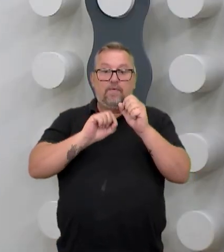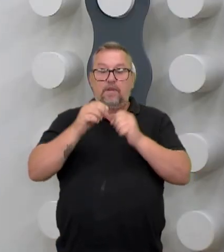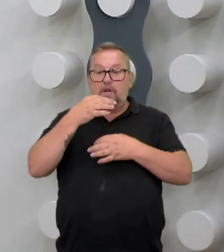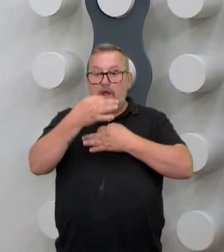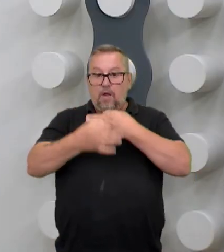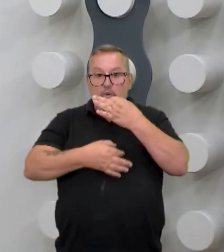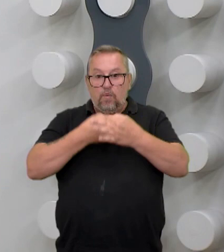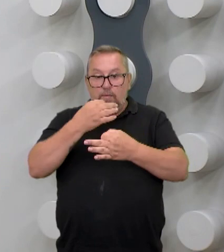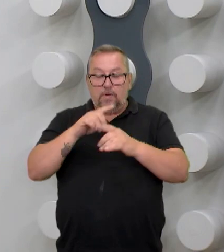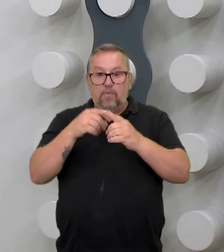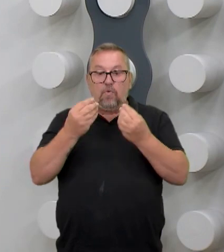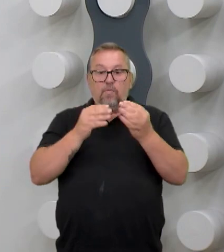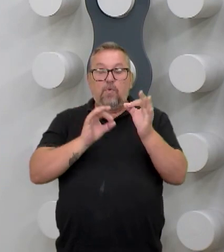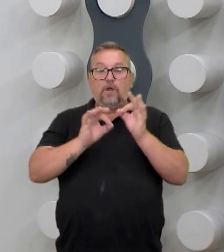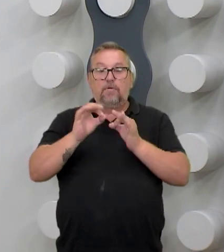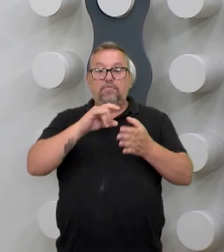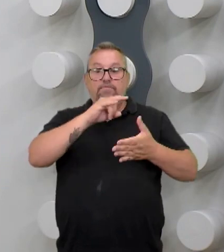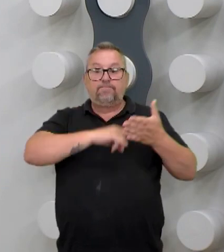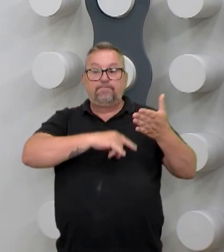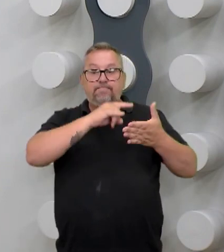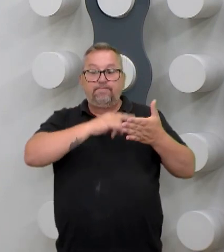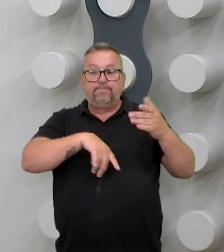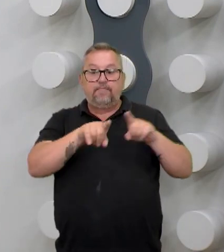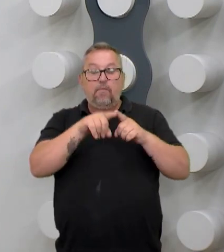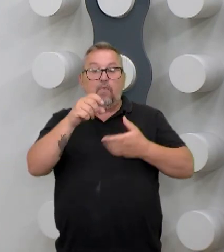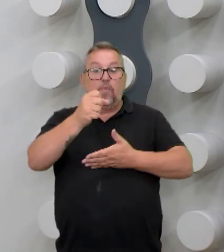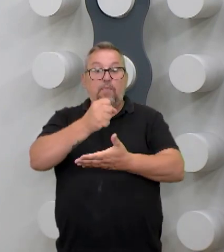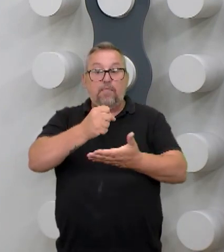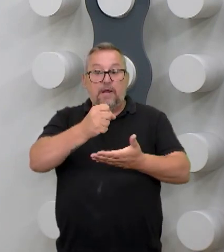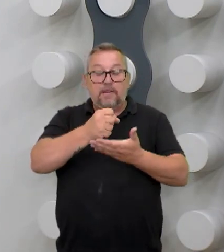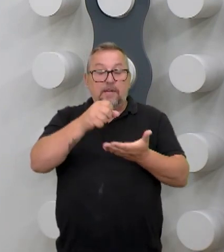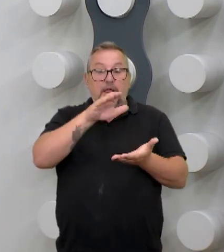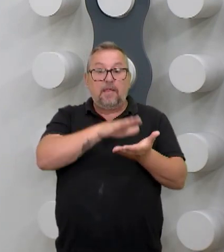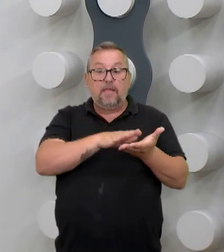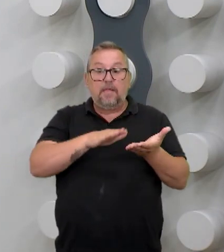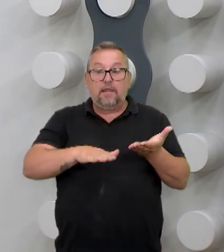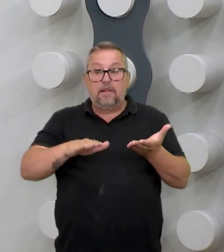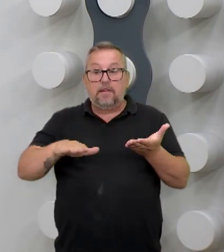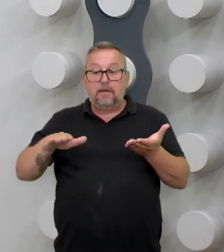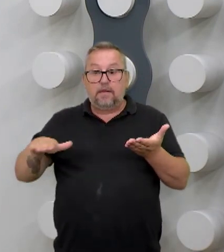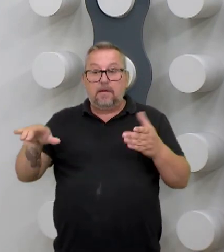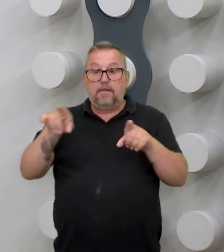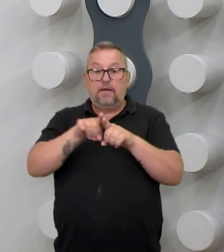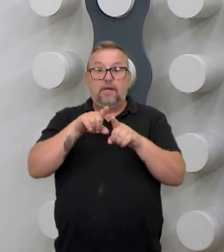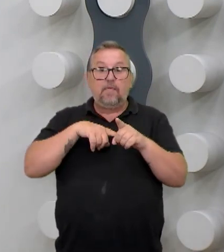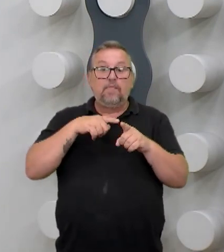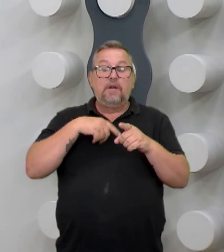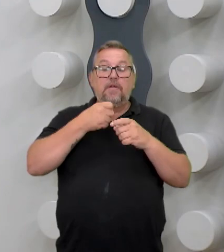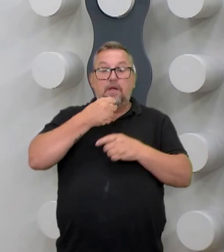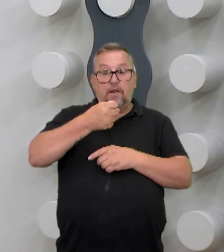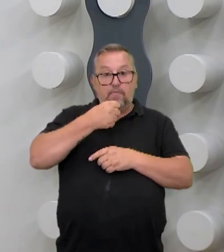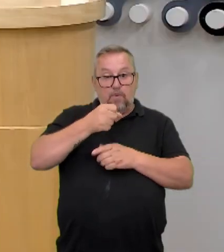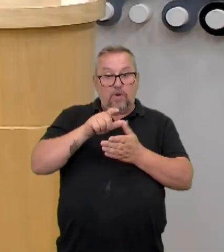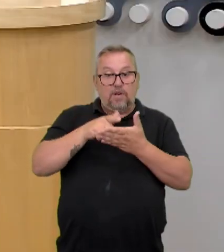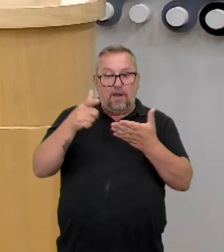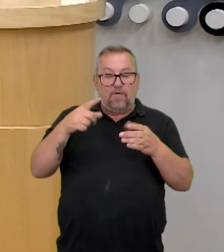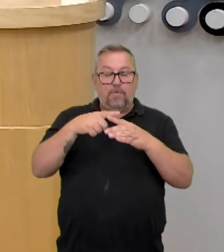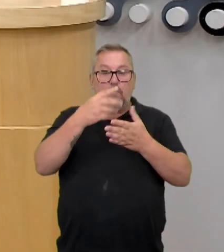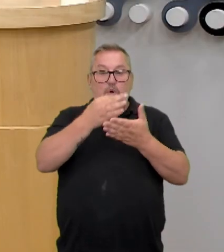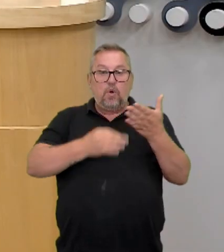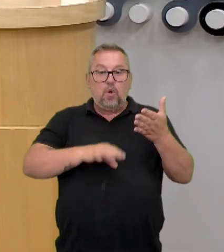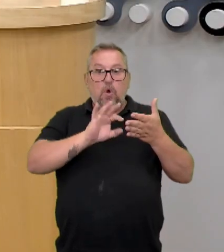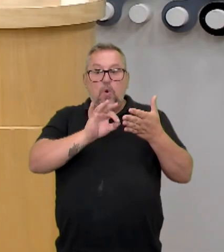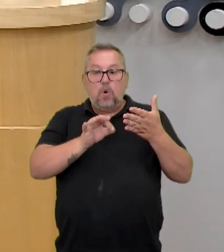argumentos, de como organizar os argumentos, de como fundamentar a sua tese. Tal. A gente falou de reportagem, né, que é um texto um pouco mais longo, Exato.